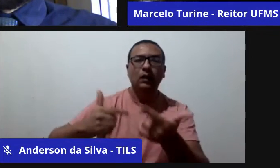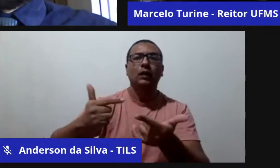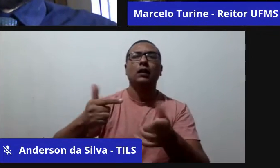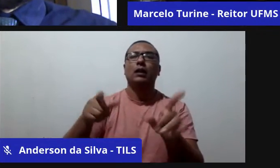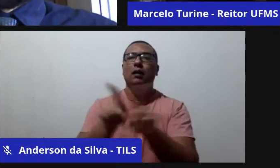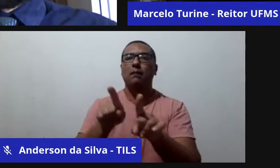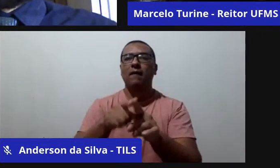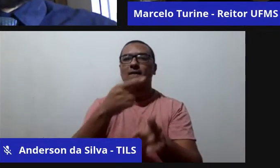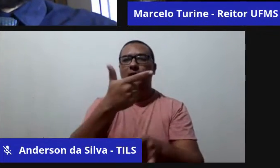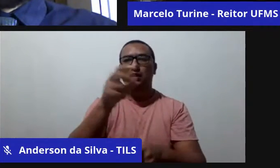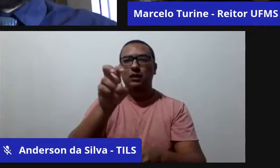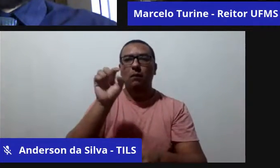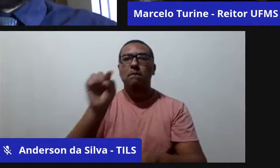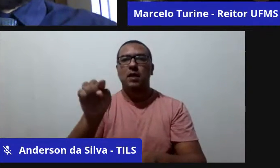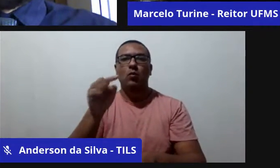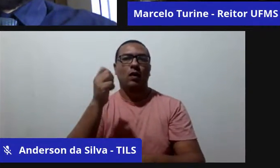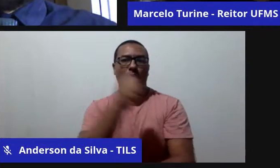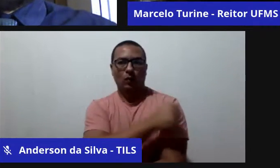mil alunos